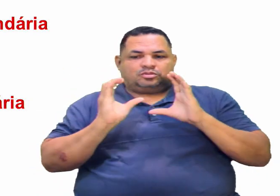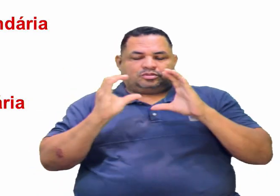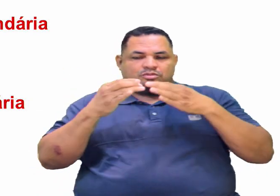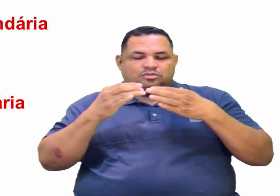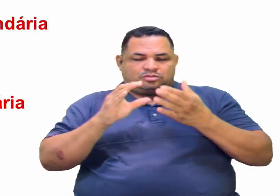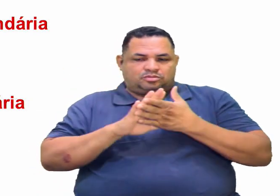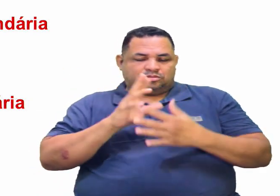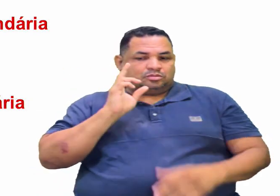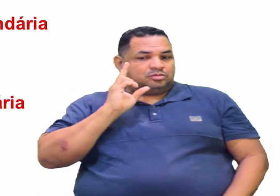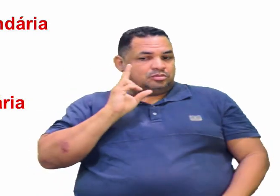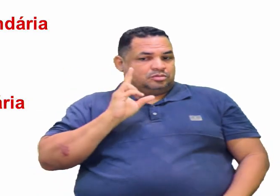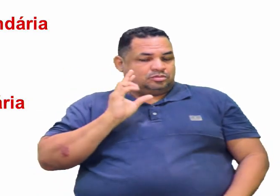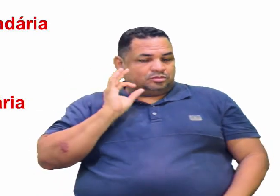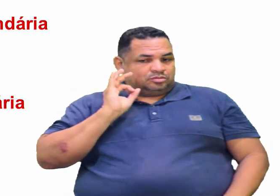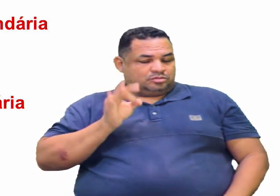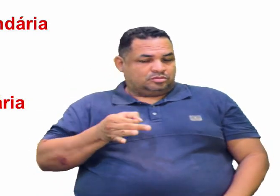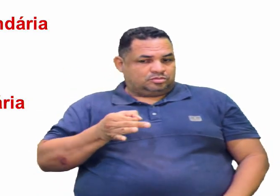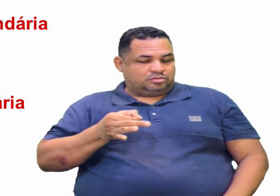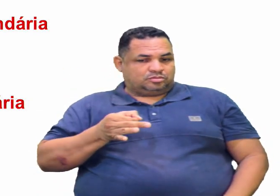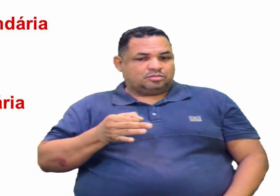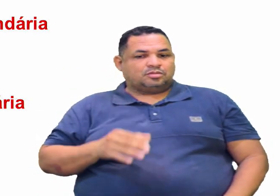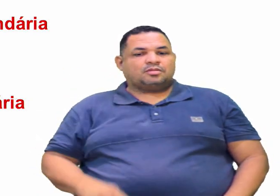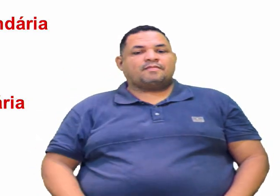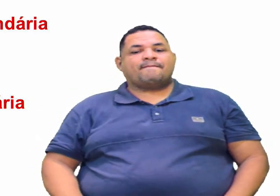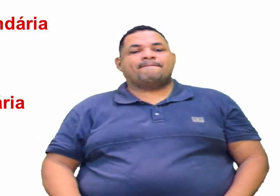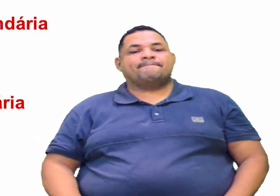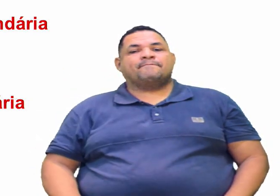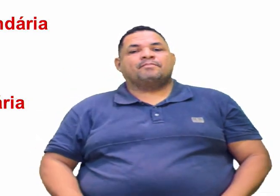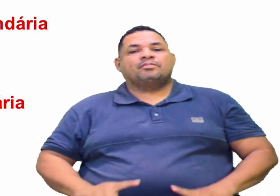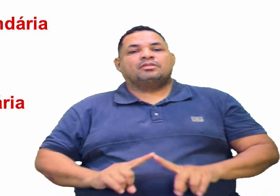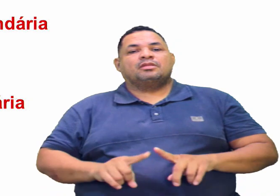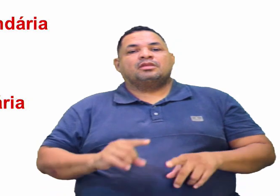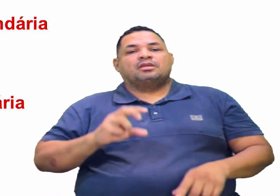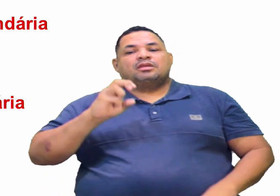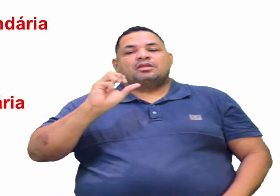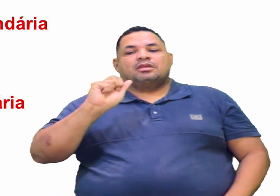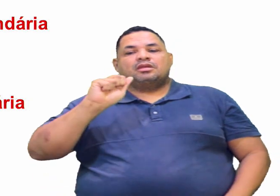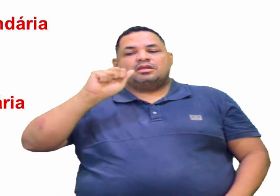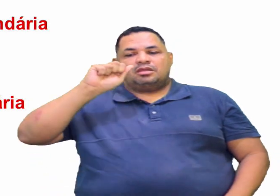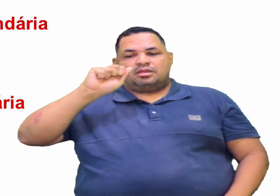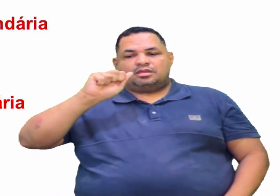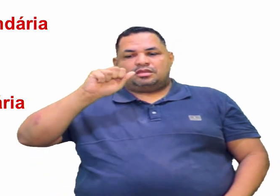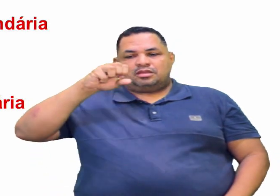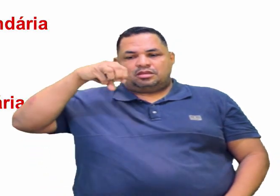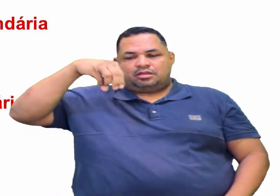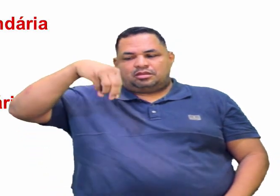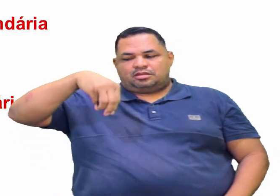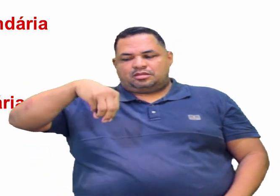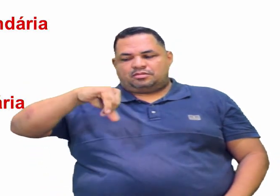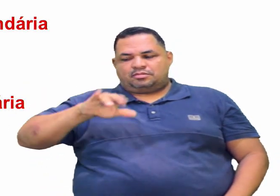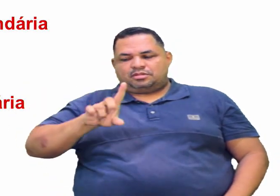grupos. Tranquilo? Já as amidas é quando a gente tem o grupo